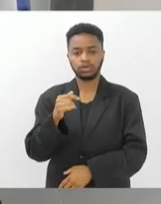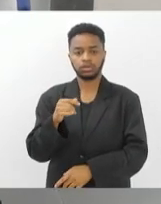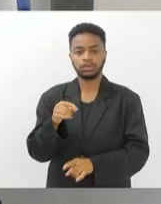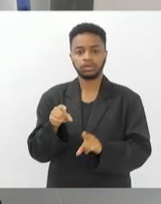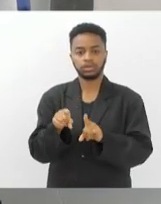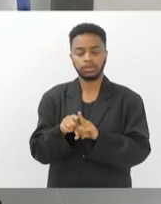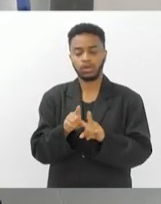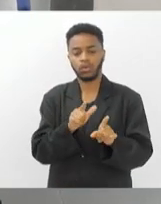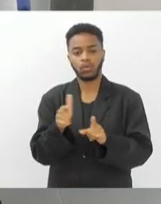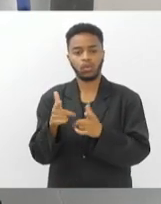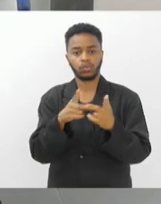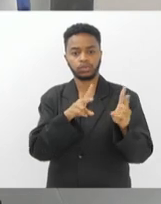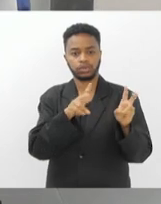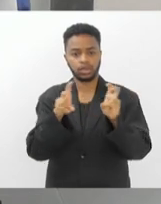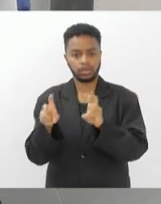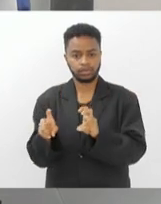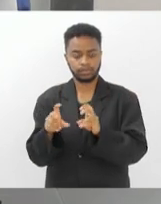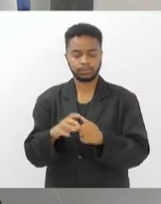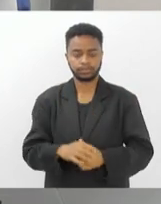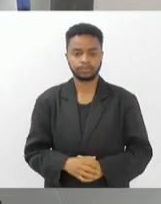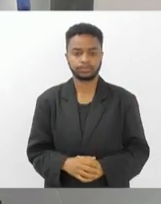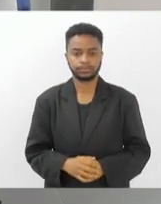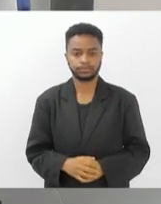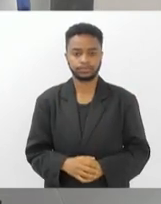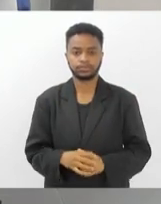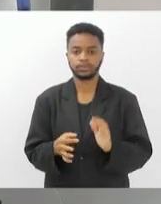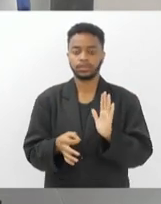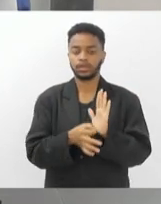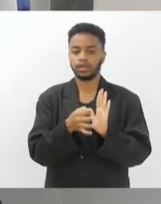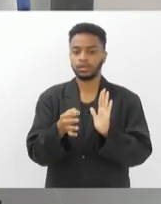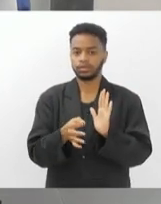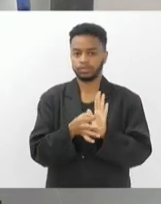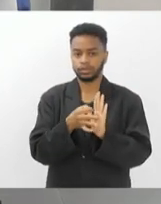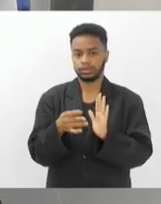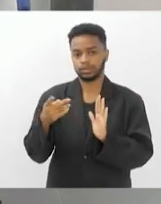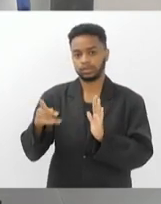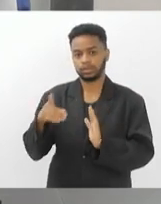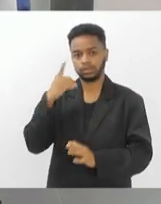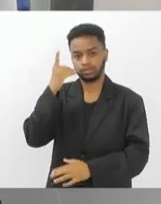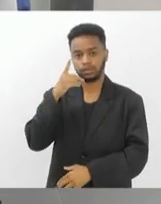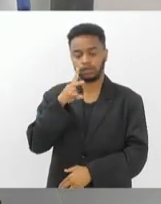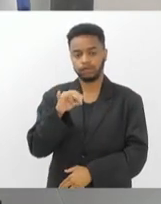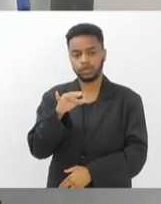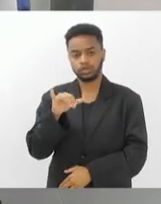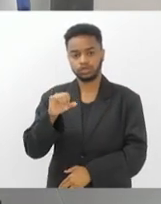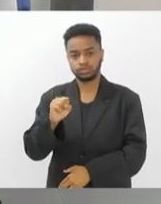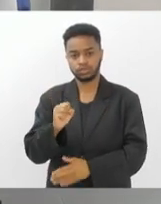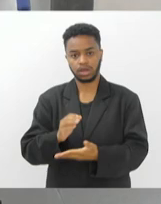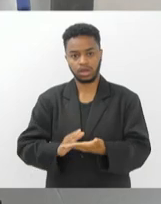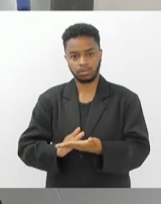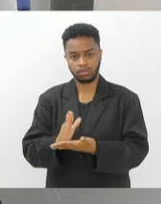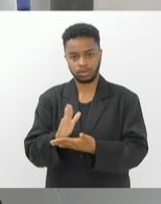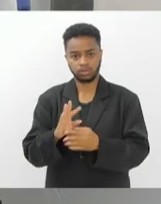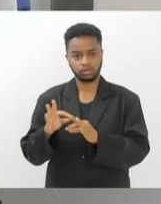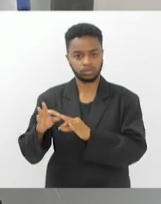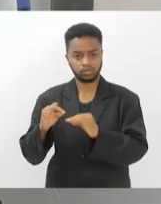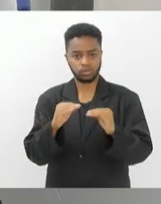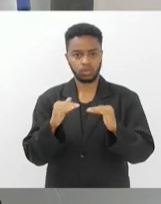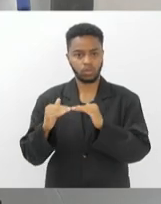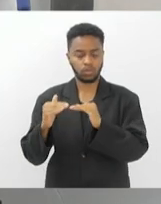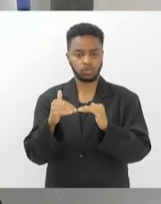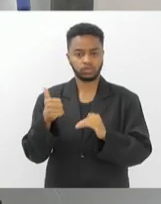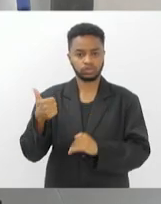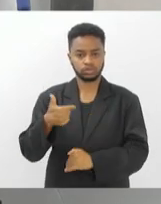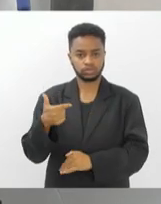outras providências na forma que menciono. O parecer do deputado Vinícius Cozzolino, aprovado por unanimidade na 12ª